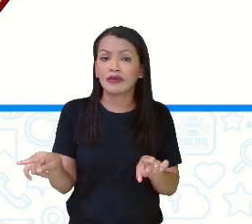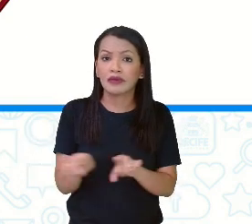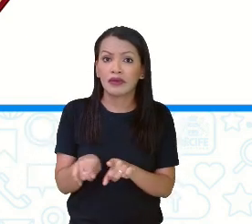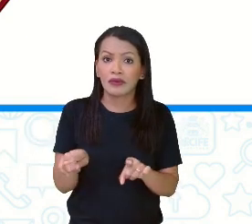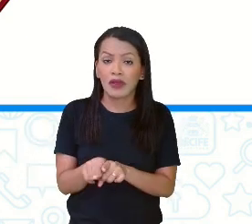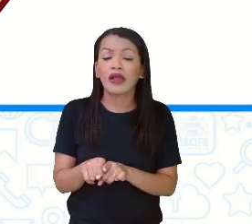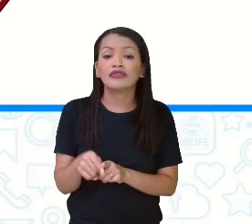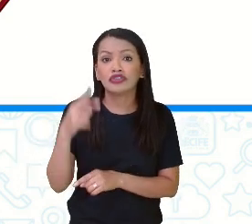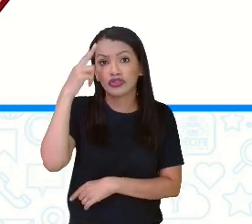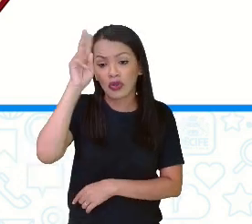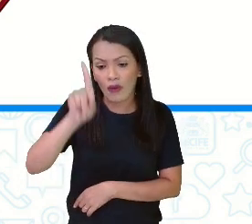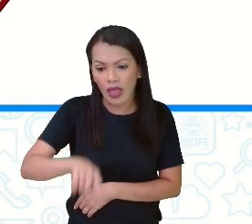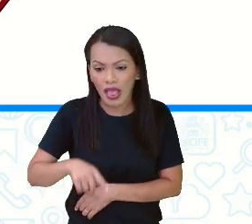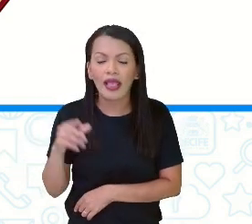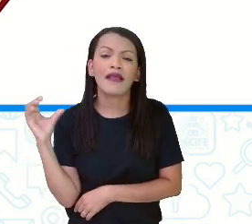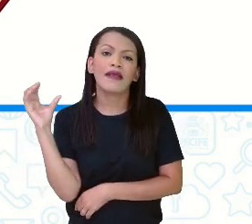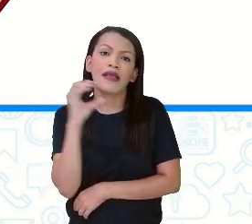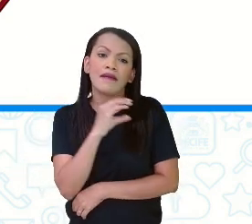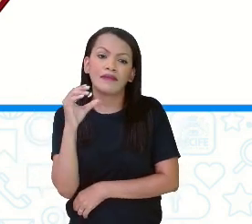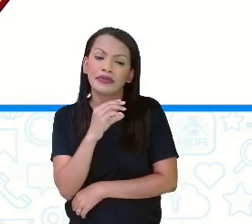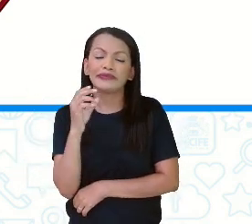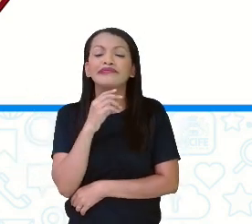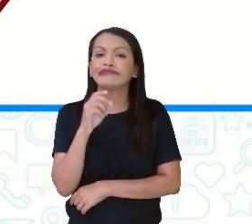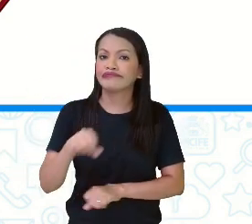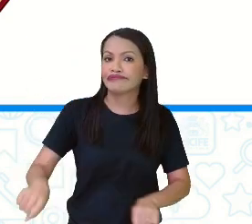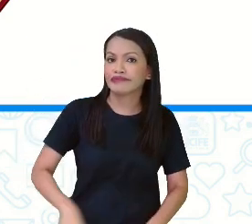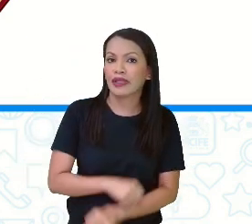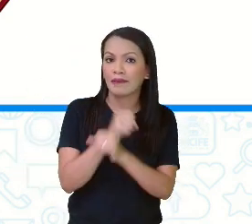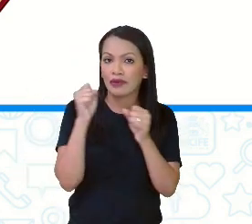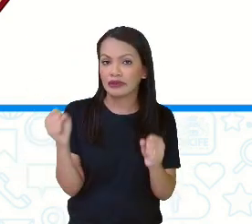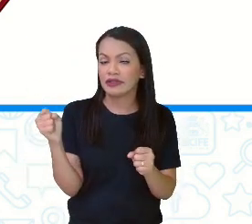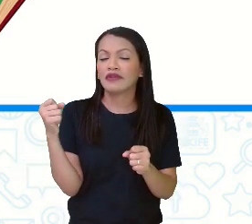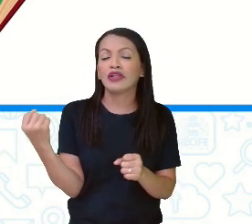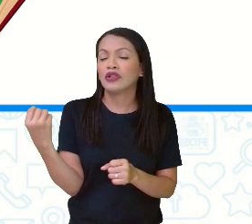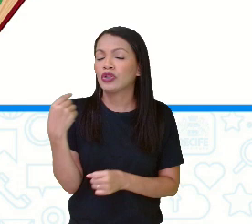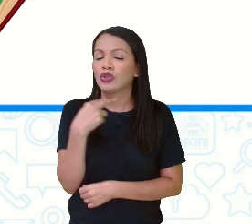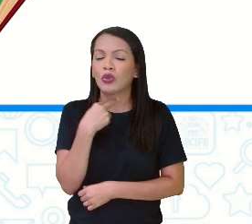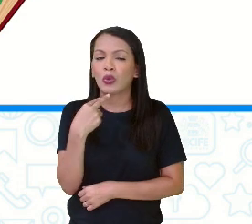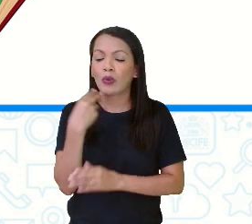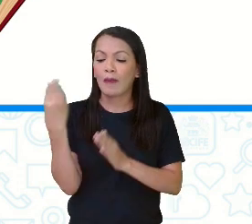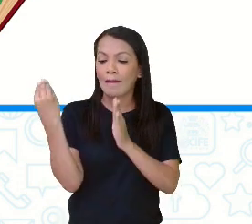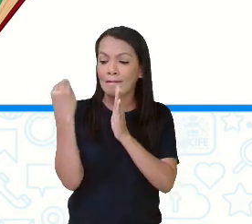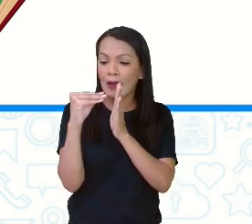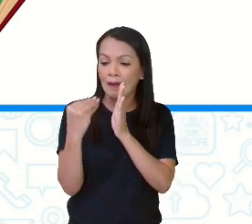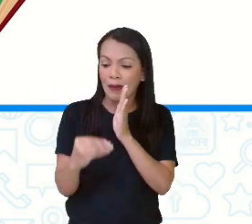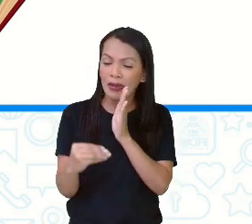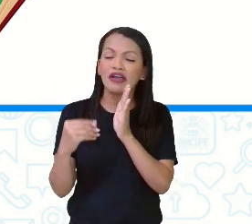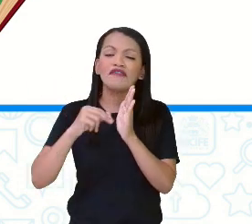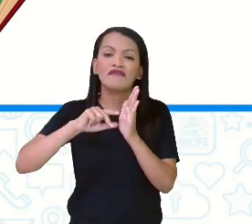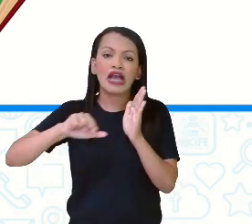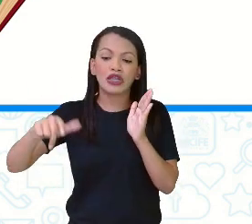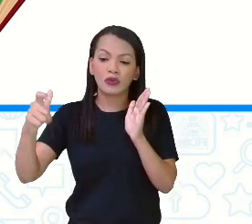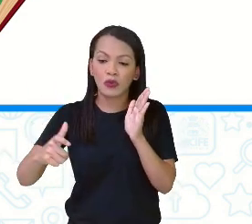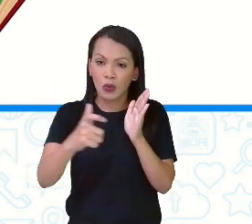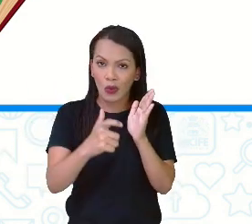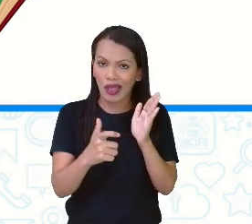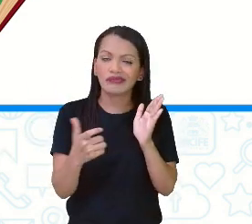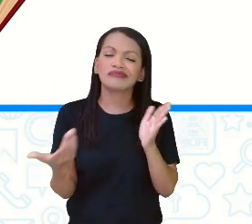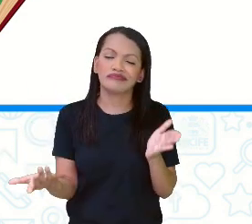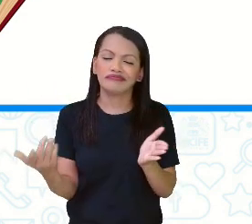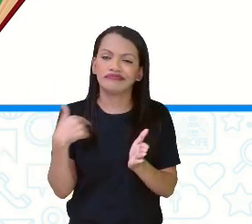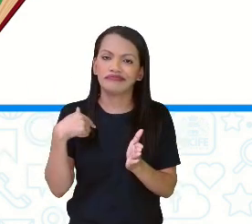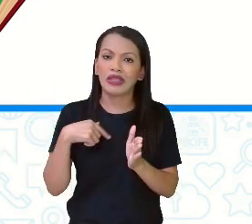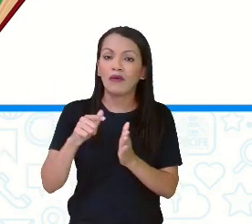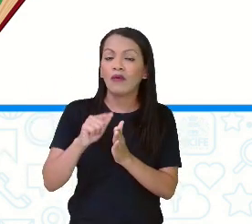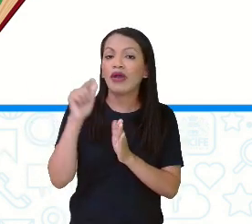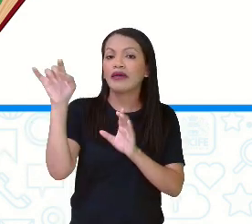é breve, não é possível incluir vários lugares e personagens diferentes. A estrutura desse gênero